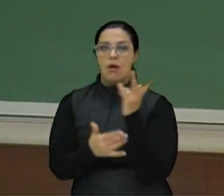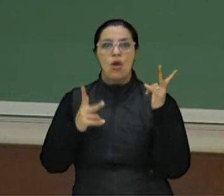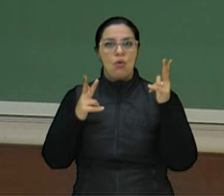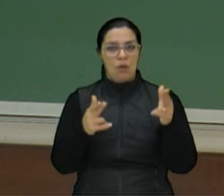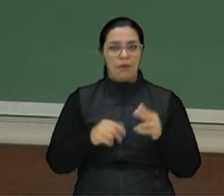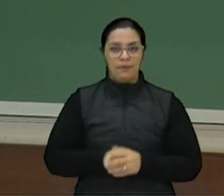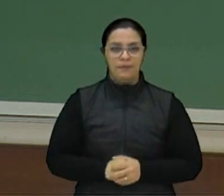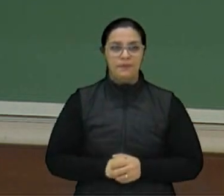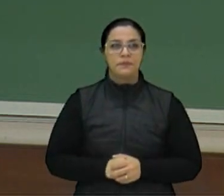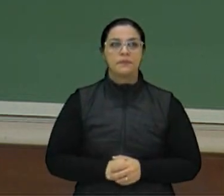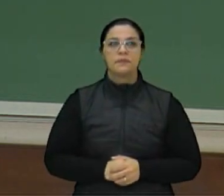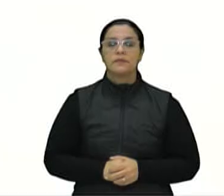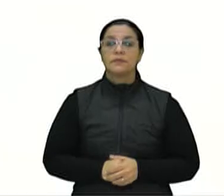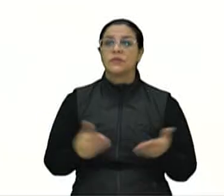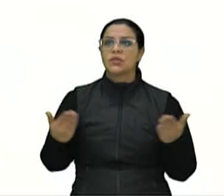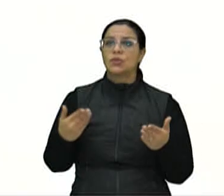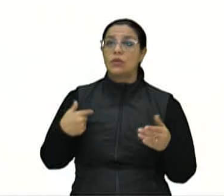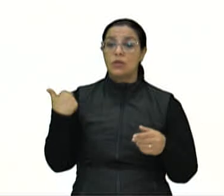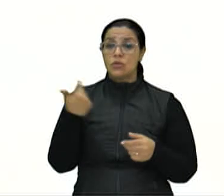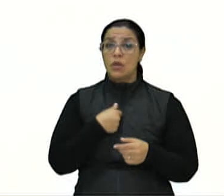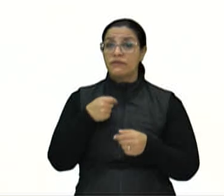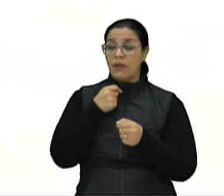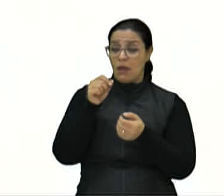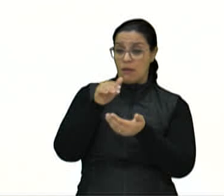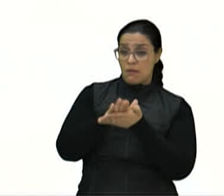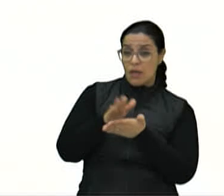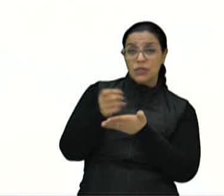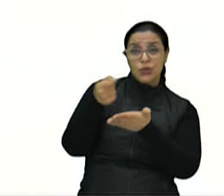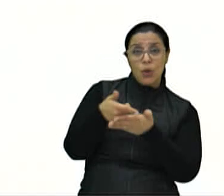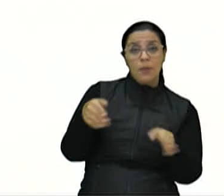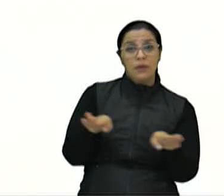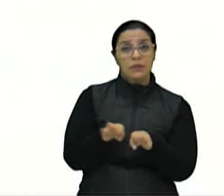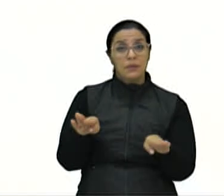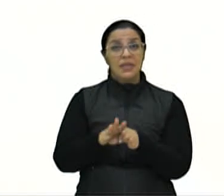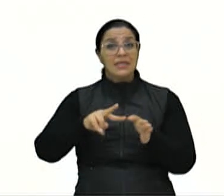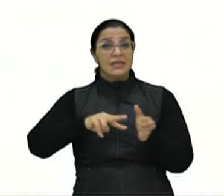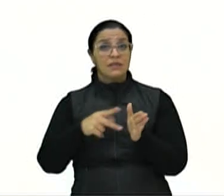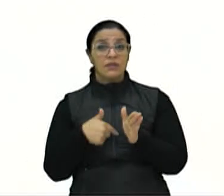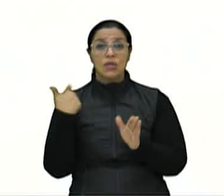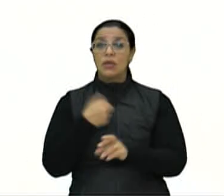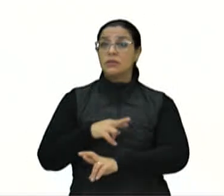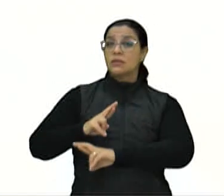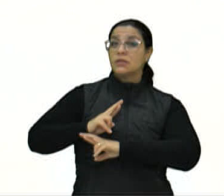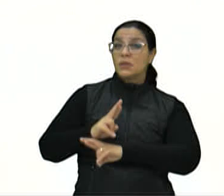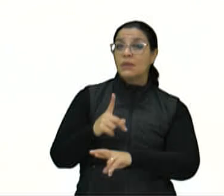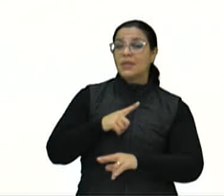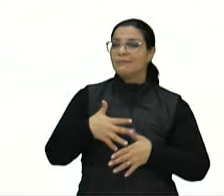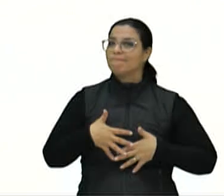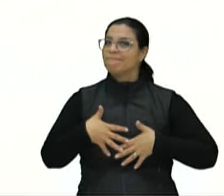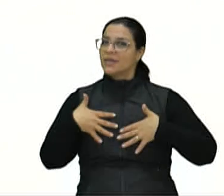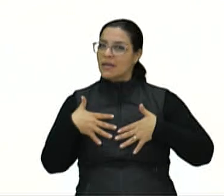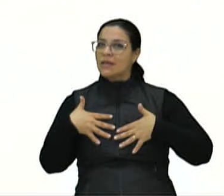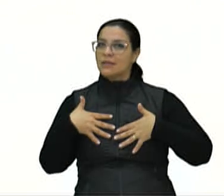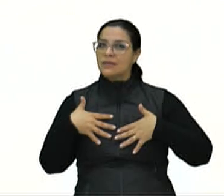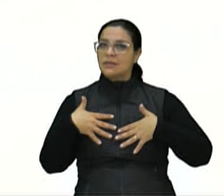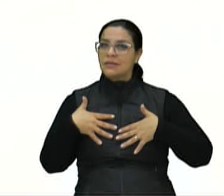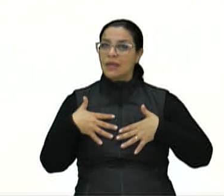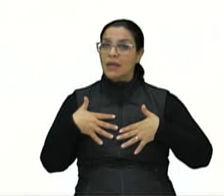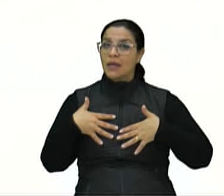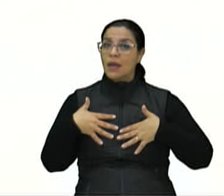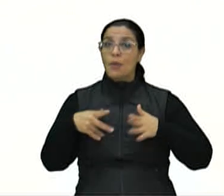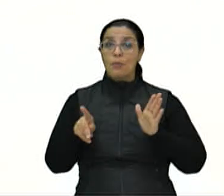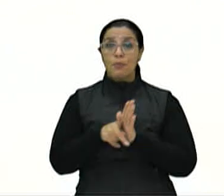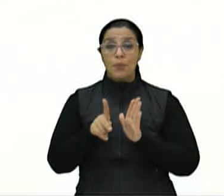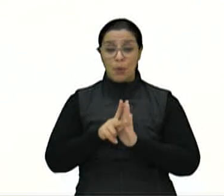vegetação. O consumo, então, é realizado porque se espera que se produza uma satisfação